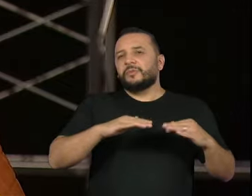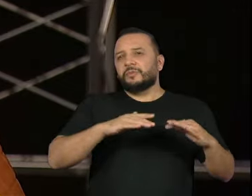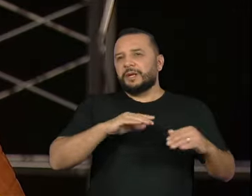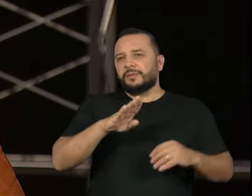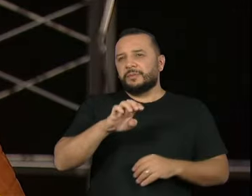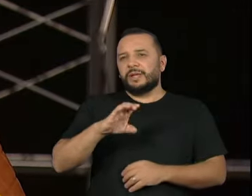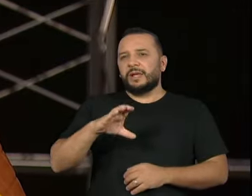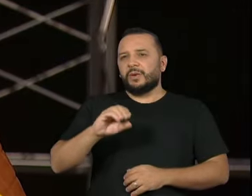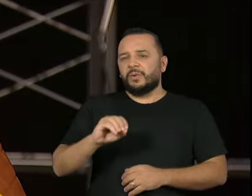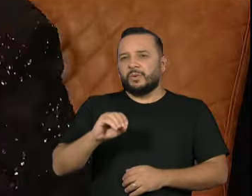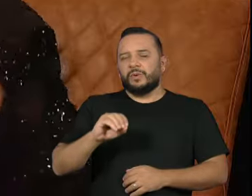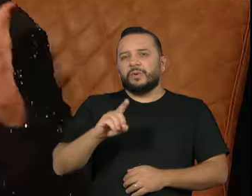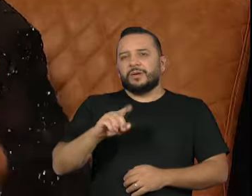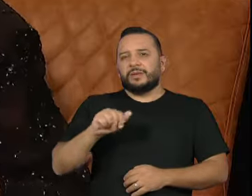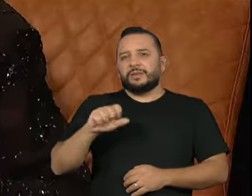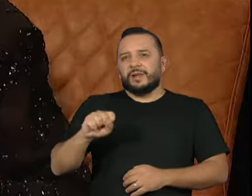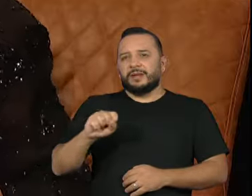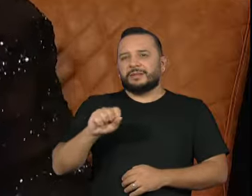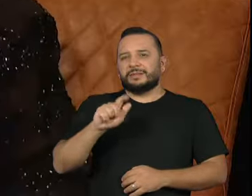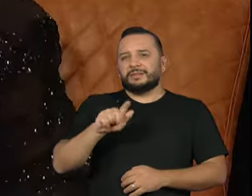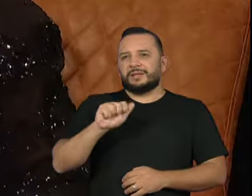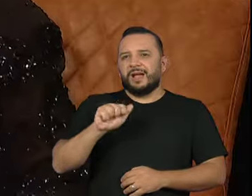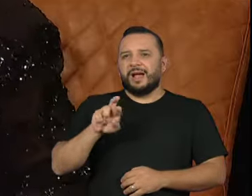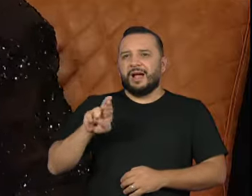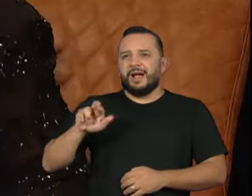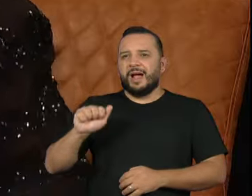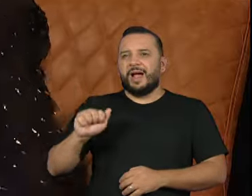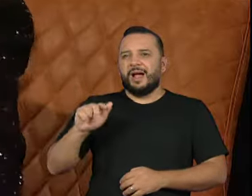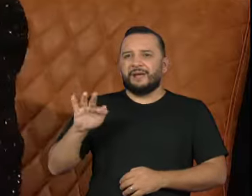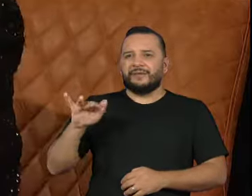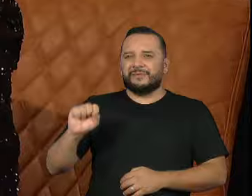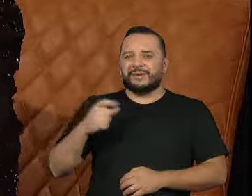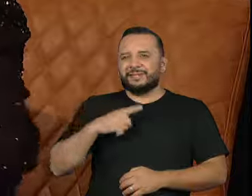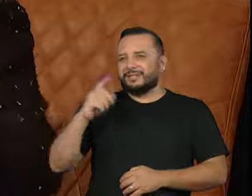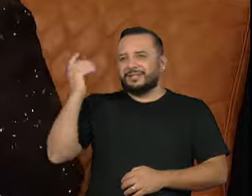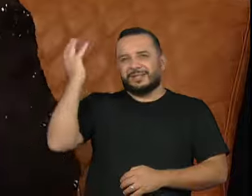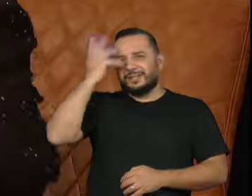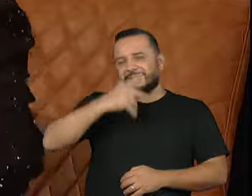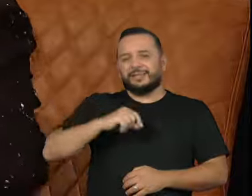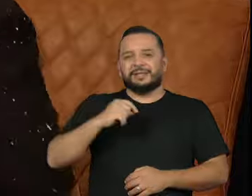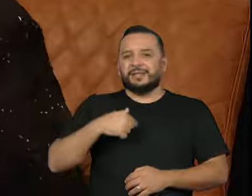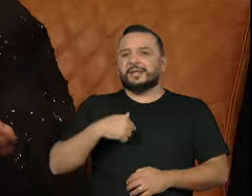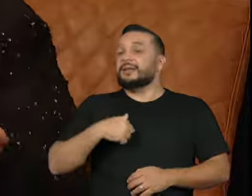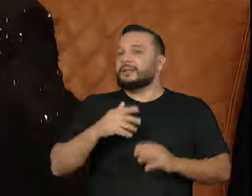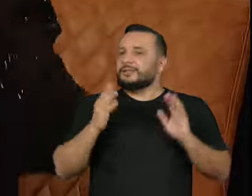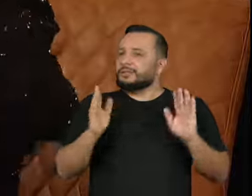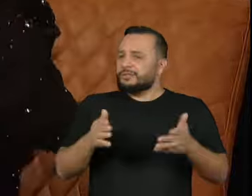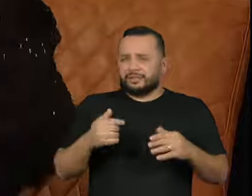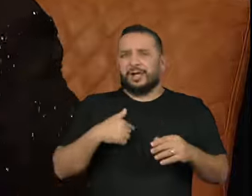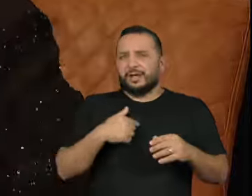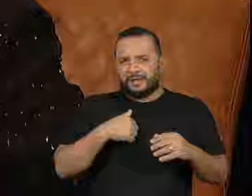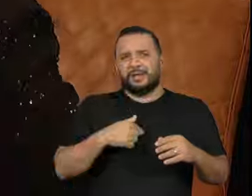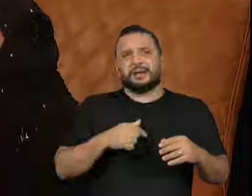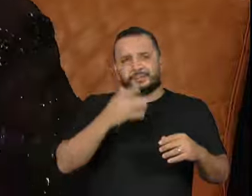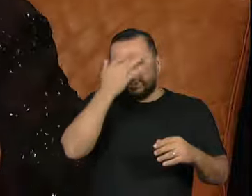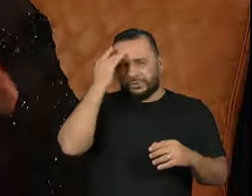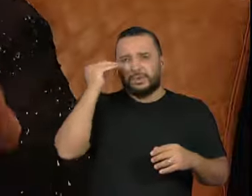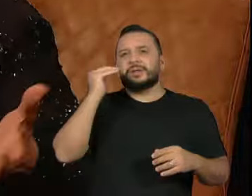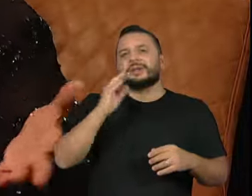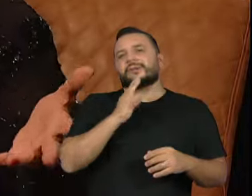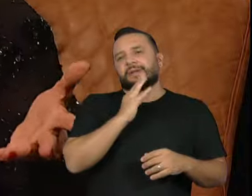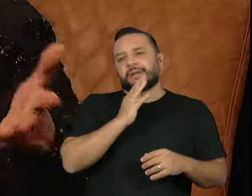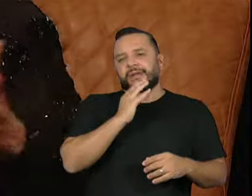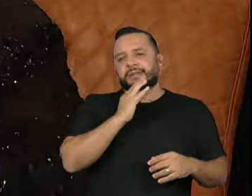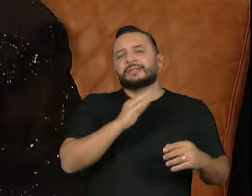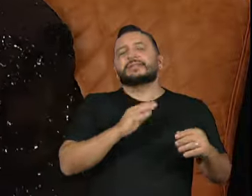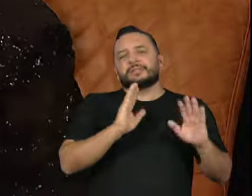foi formado ali. Mas o João Sebastião Bach é uma casa que o Brasil todo, aonde eu ando, só falo Histórico, do João Sebastião